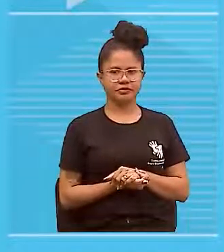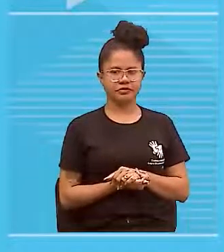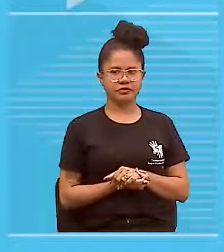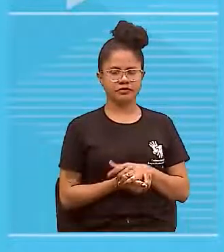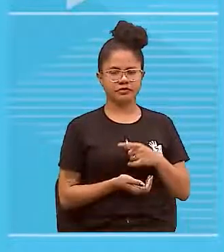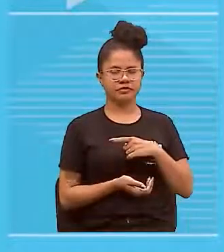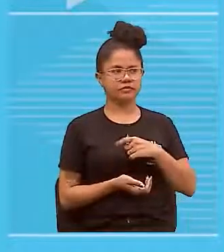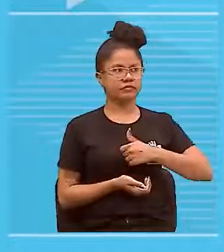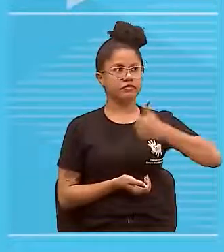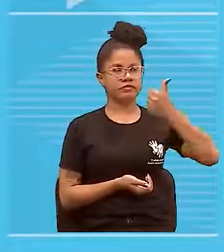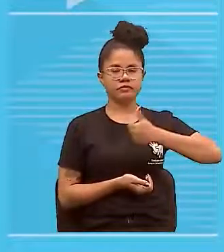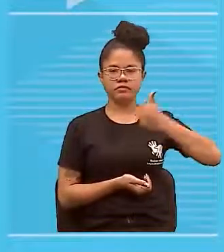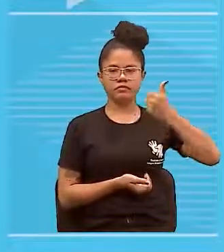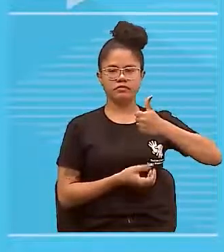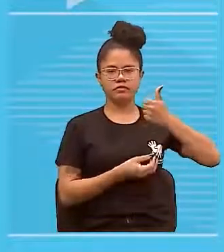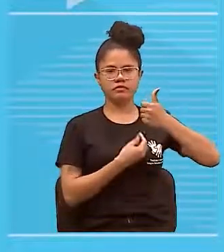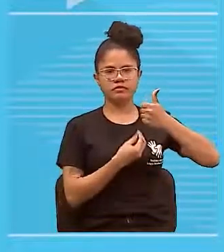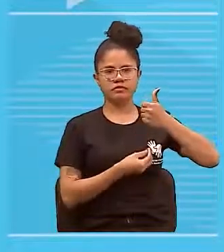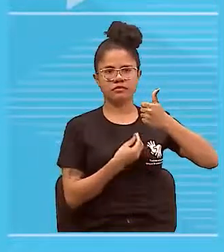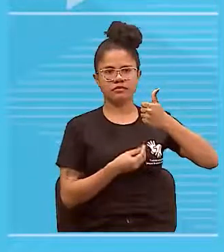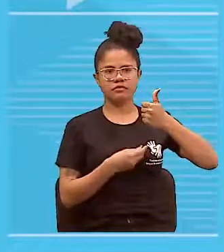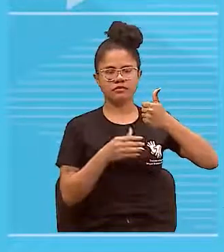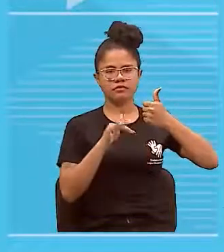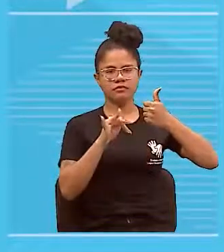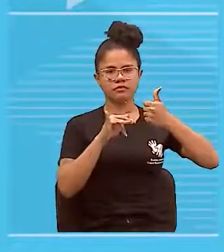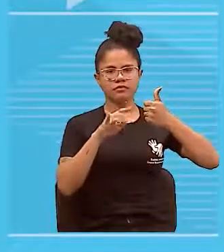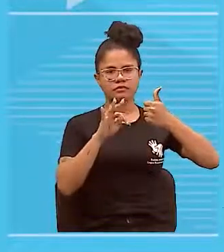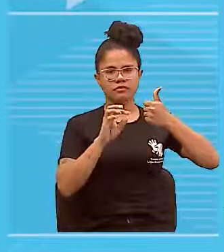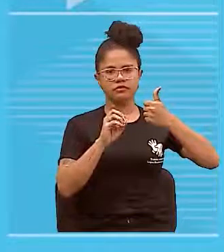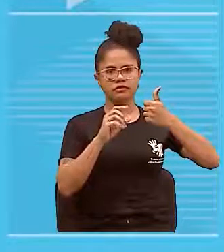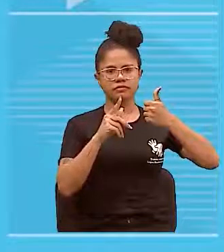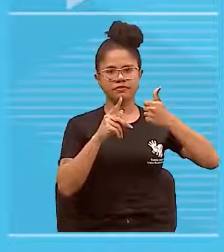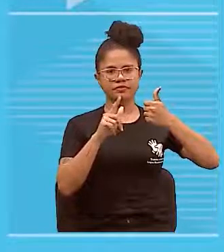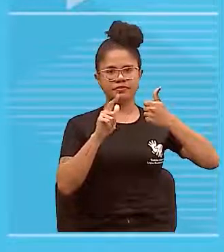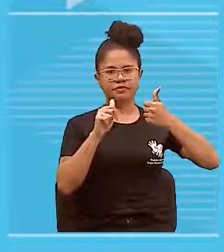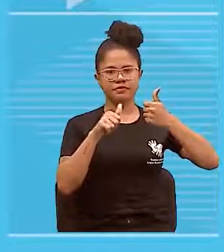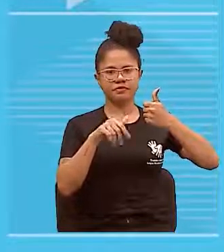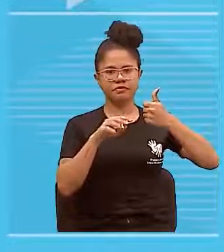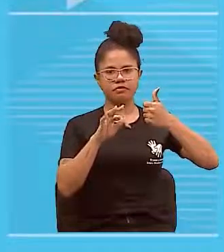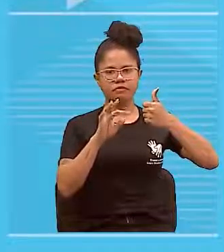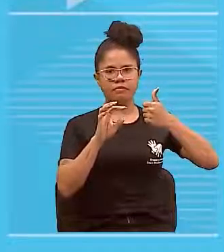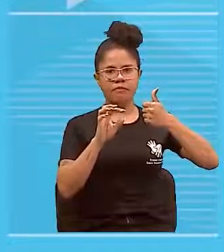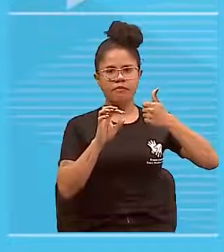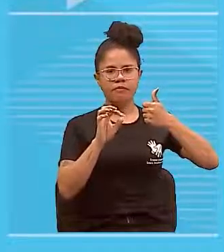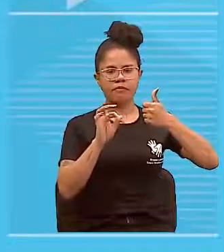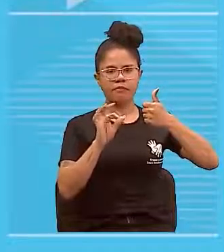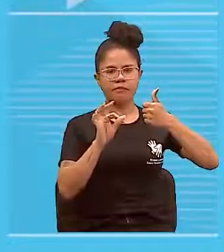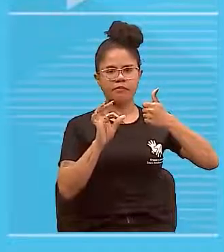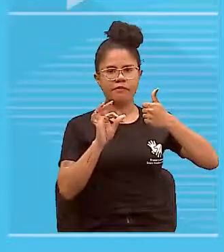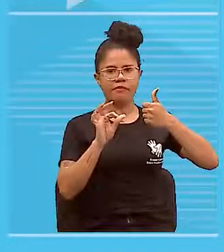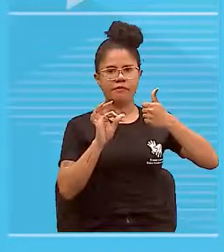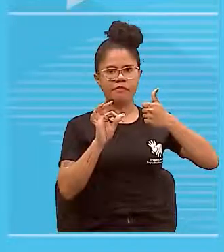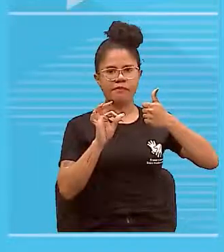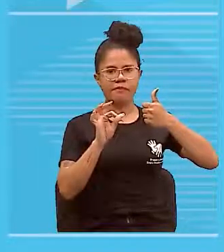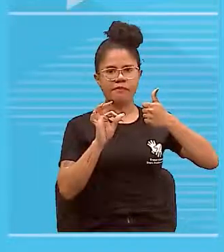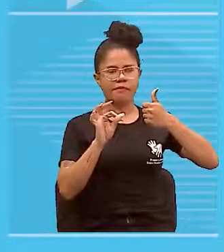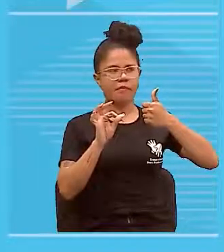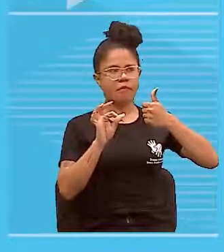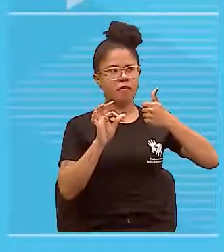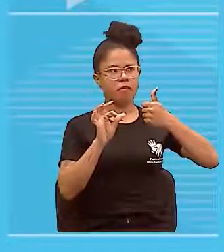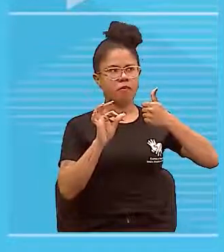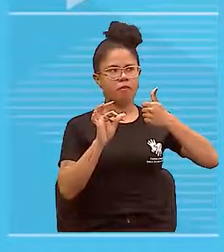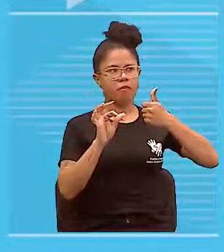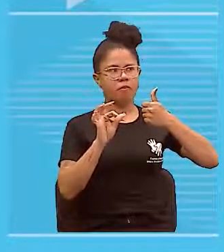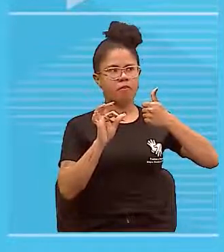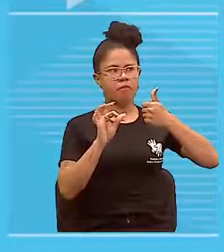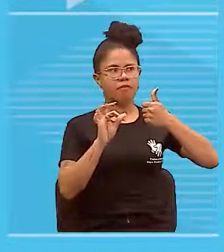primeiro ser vivo, que é o fitoplâncton. Esse pontinho verde, né? Esses pontinhos verdes que eu fiz, eles são seres